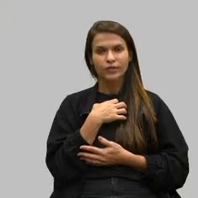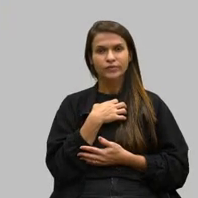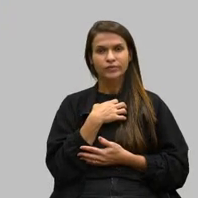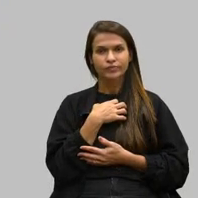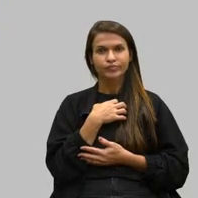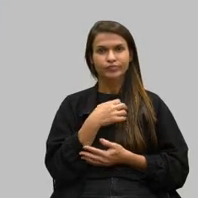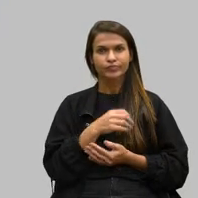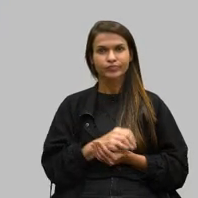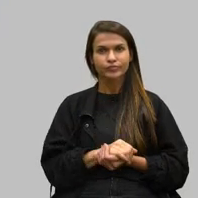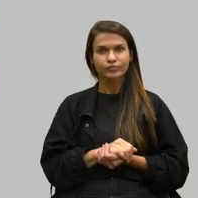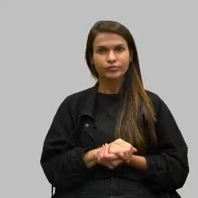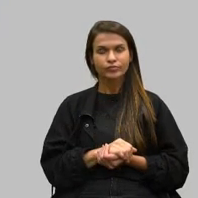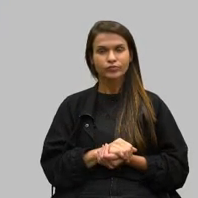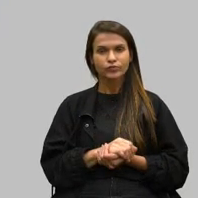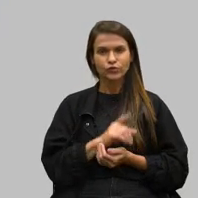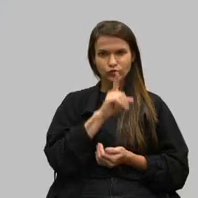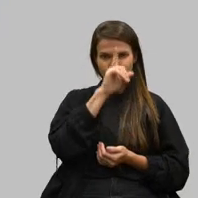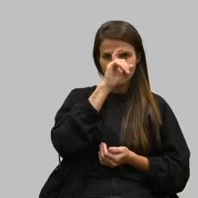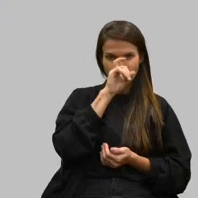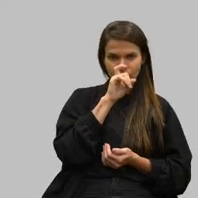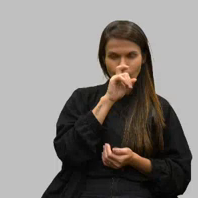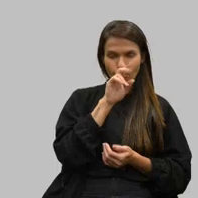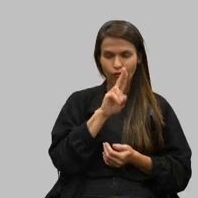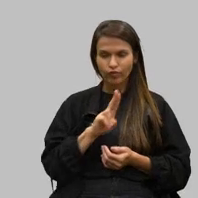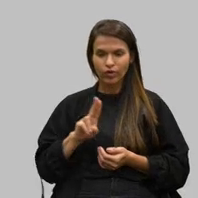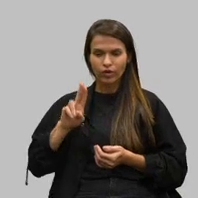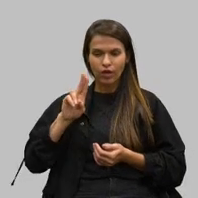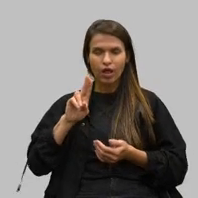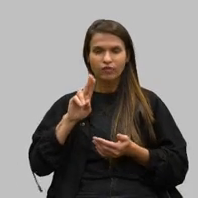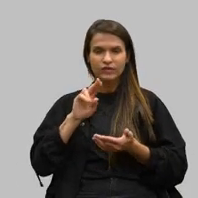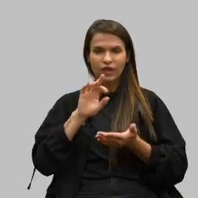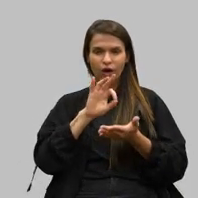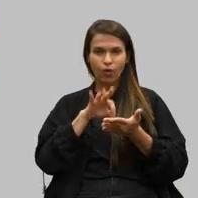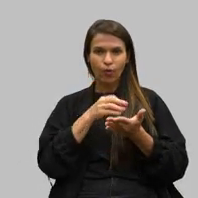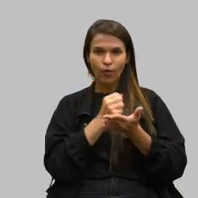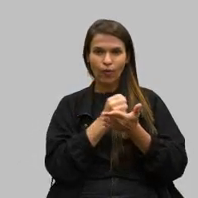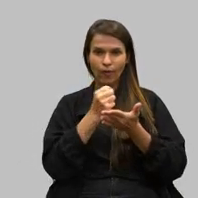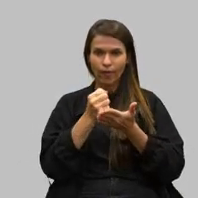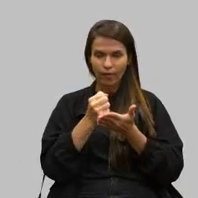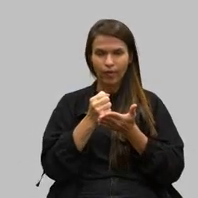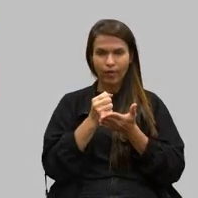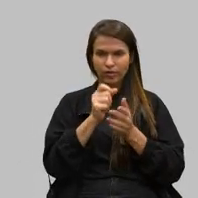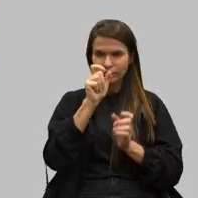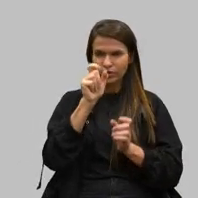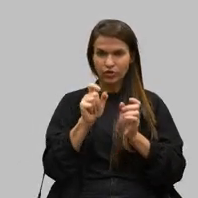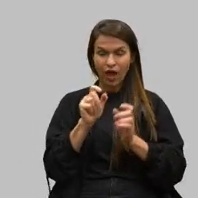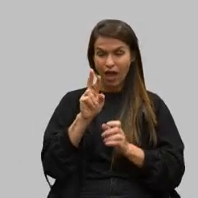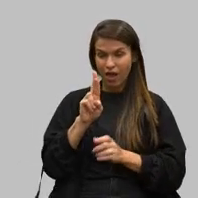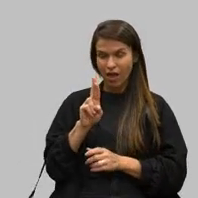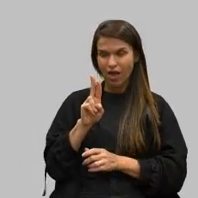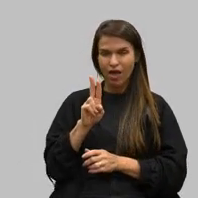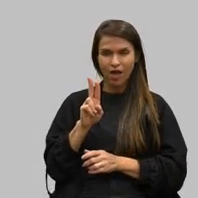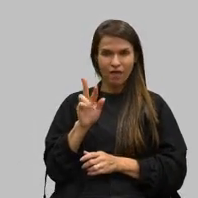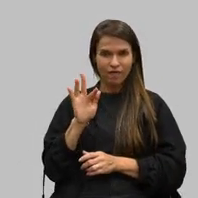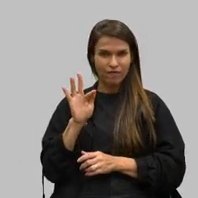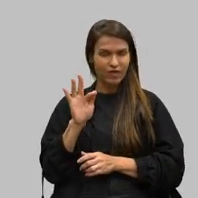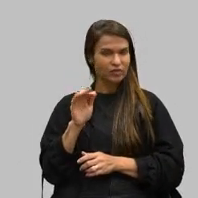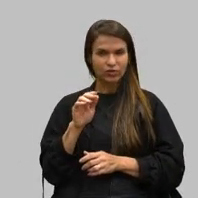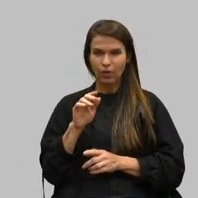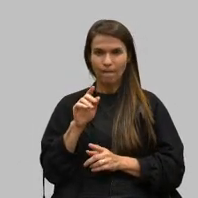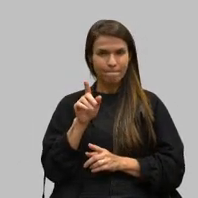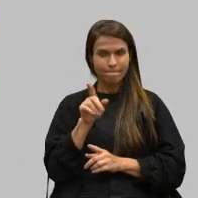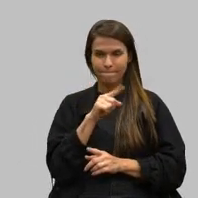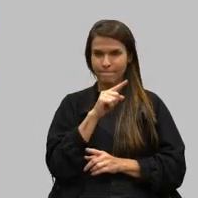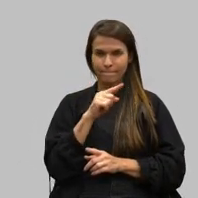do que hospital, universitário, consiga contratar pessoal, porque a LRF não permite. a FEMIG, a